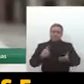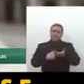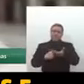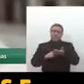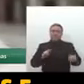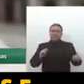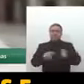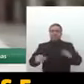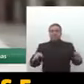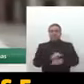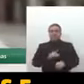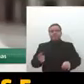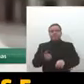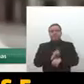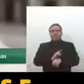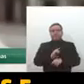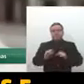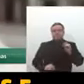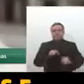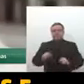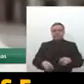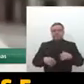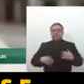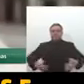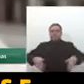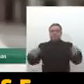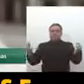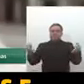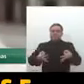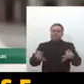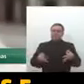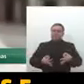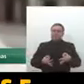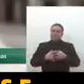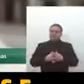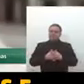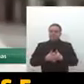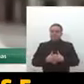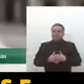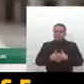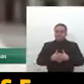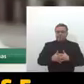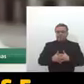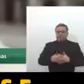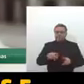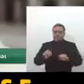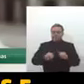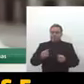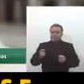dos gestores, também um processo de total desmonte dos instrumentos para